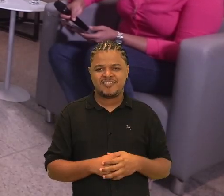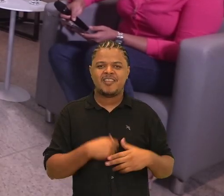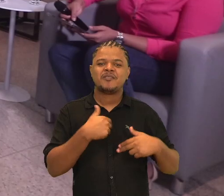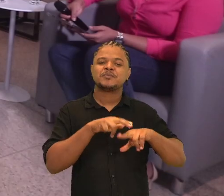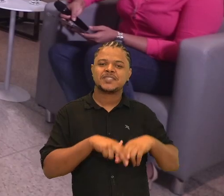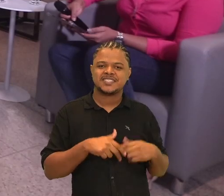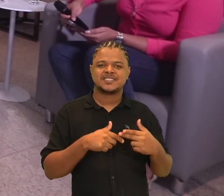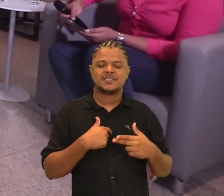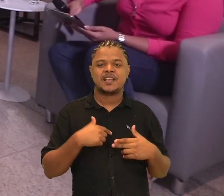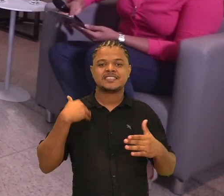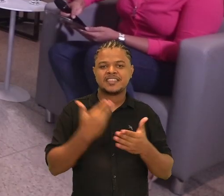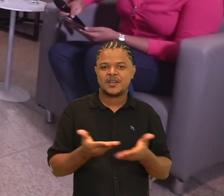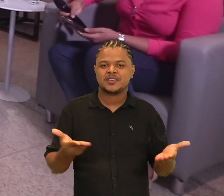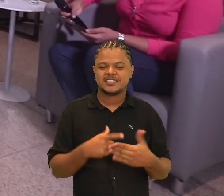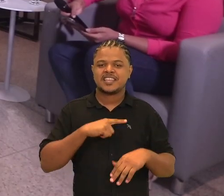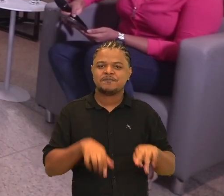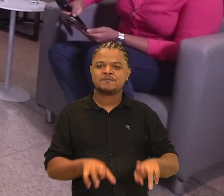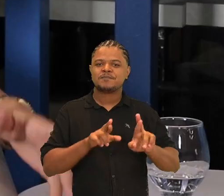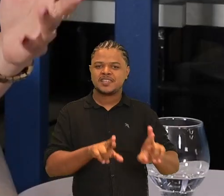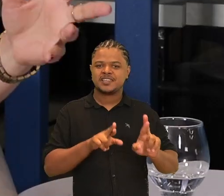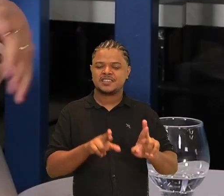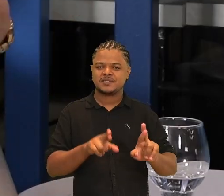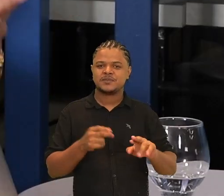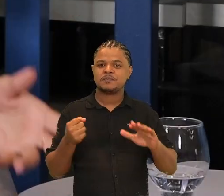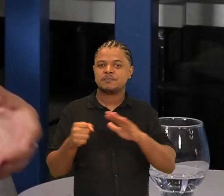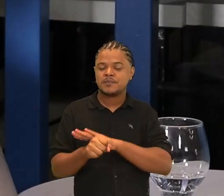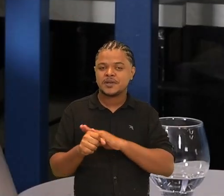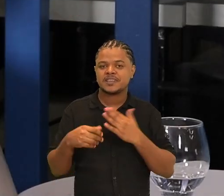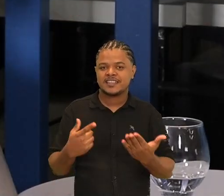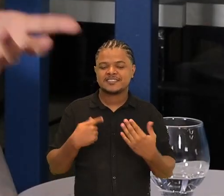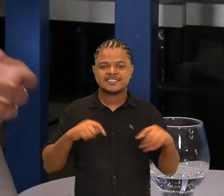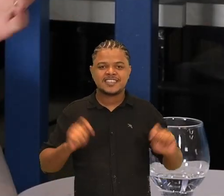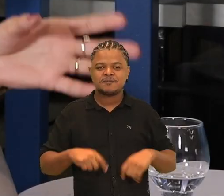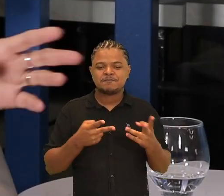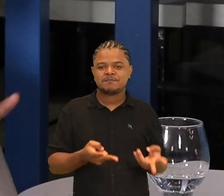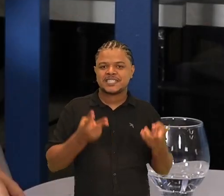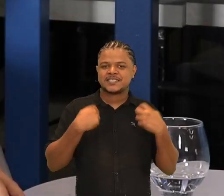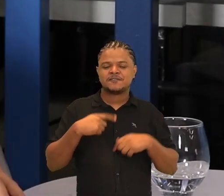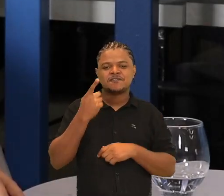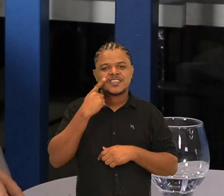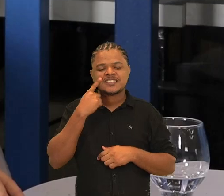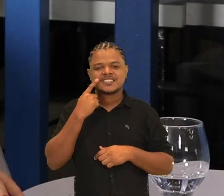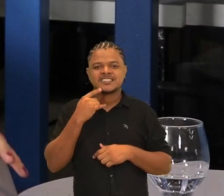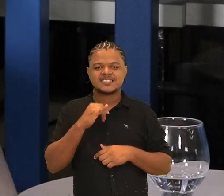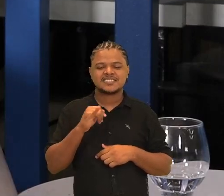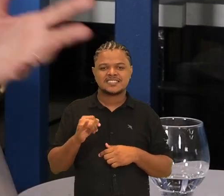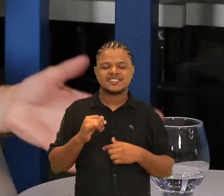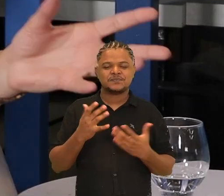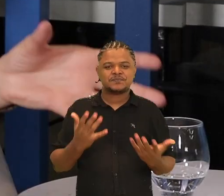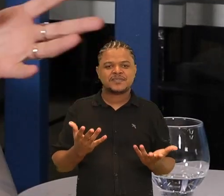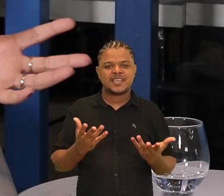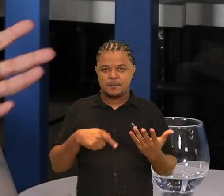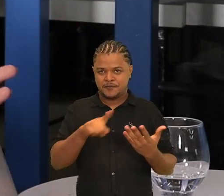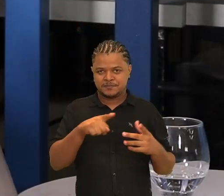isso. Mas até hoje ele tem uma expectativa de que eles coloquem um, e ele até disse que ele ia verificar se ele conseguia colocar o Miguel, mas para